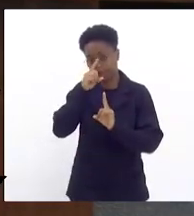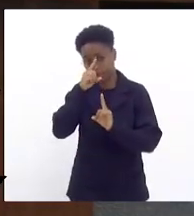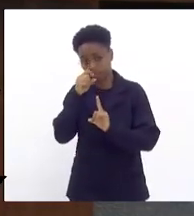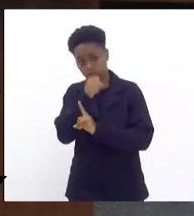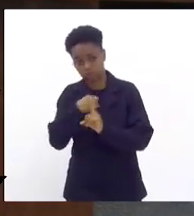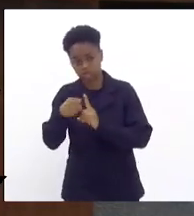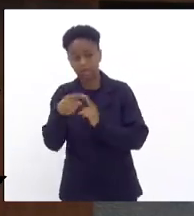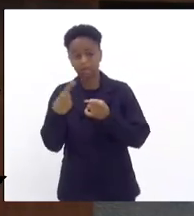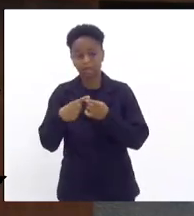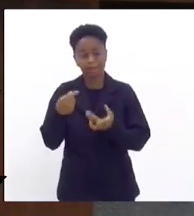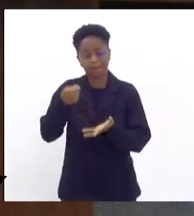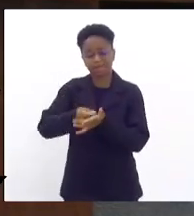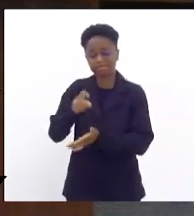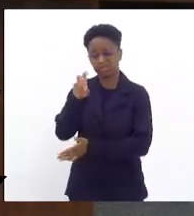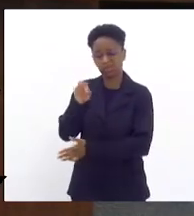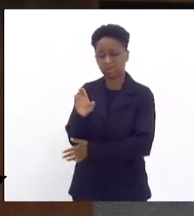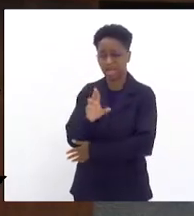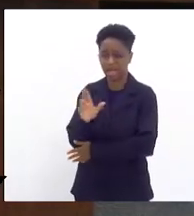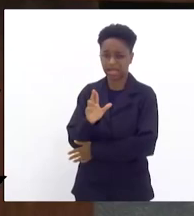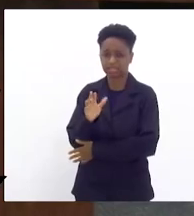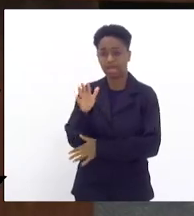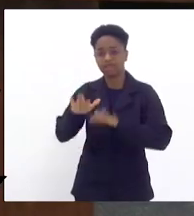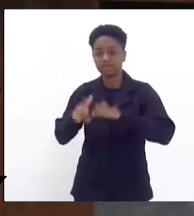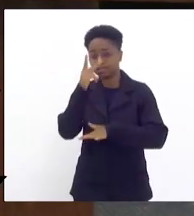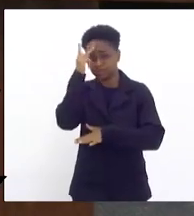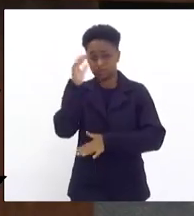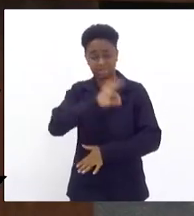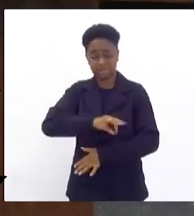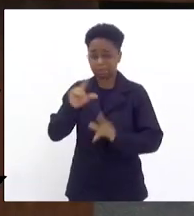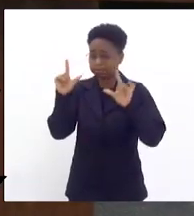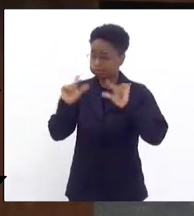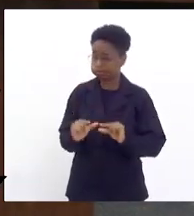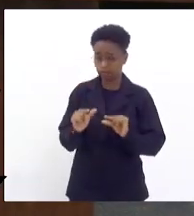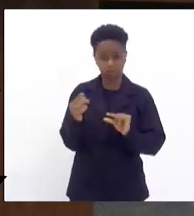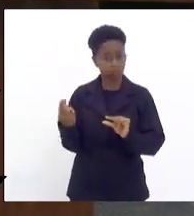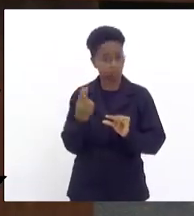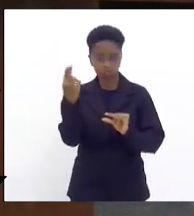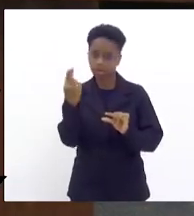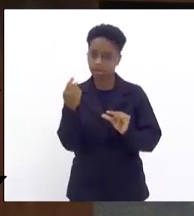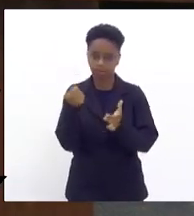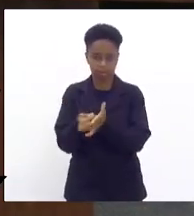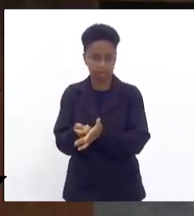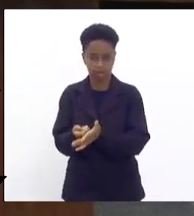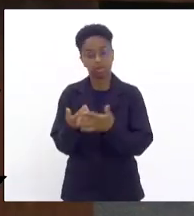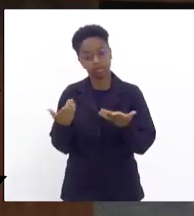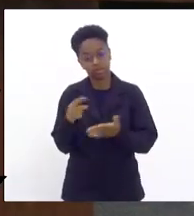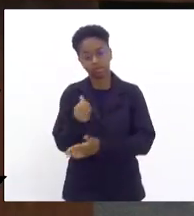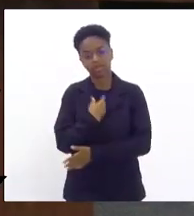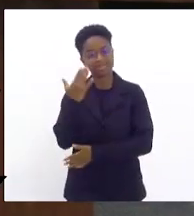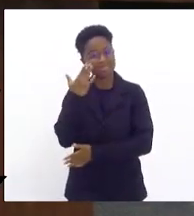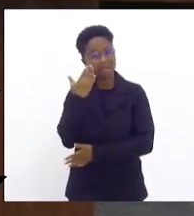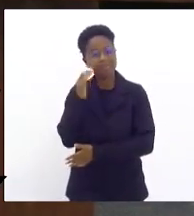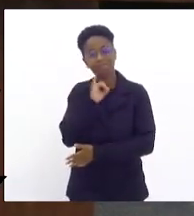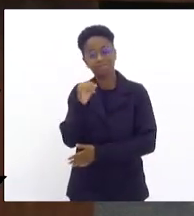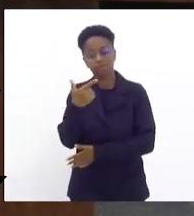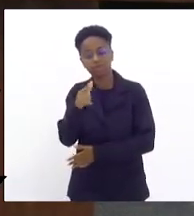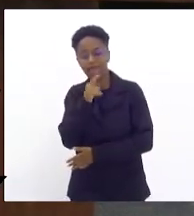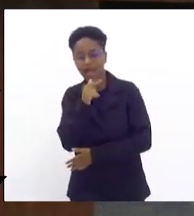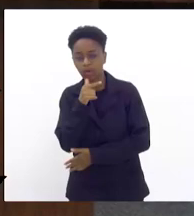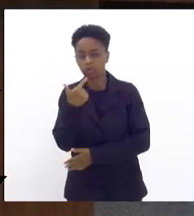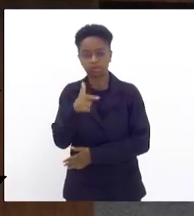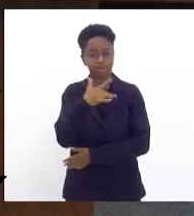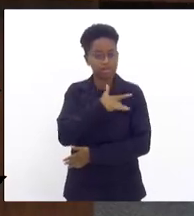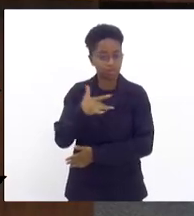quase R$50 para quem ganha, às vezes, menos de um salário mínimo, não é realista, e a gente sabe que sem água não existe saúde, não